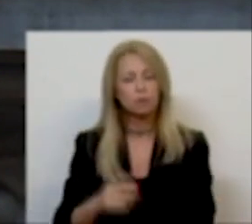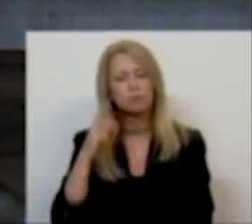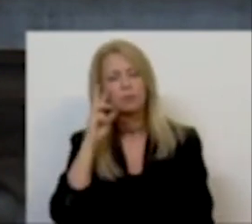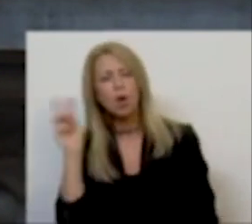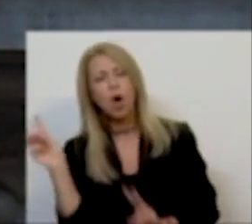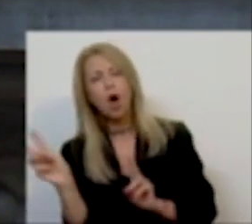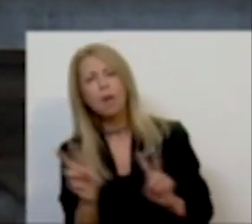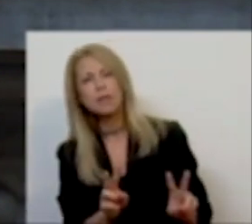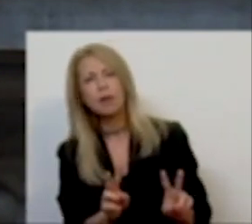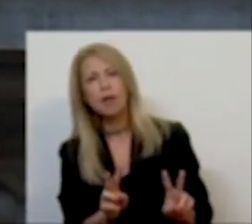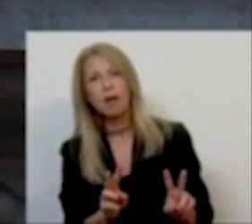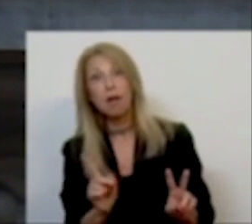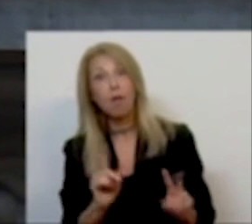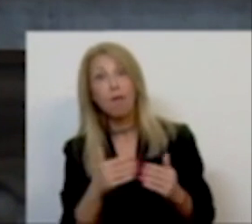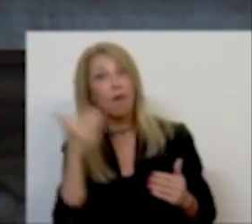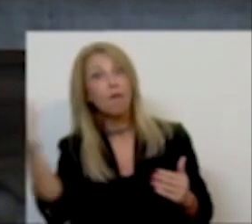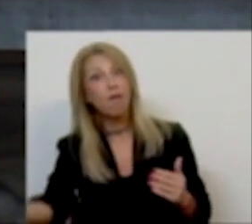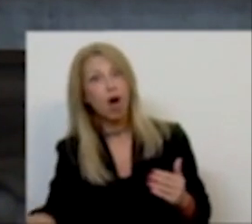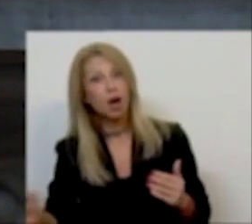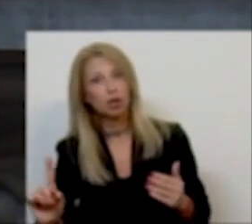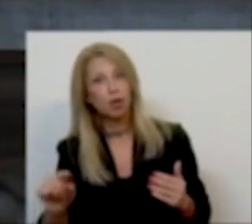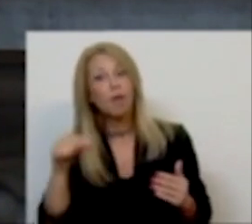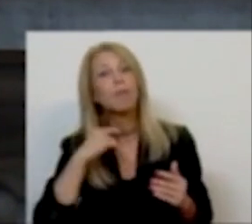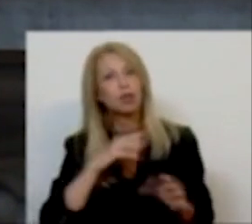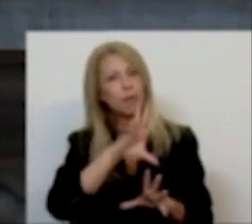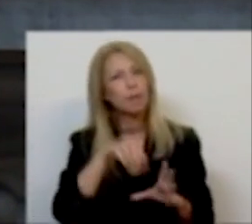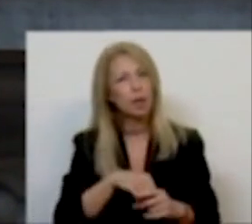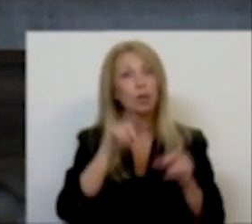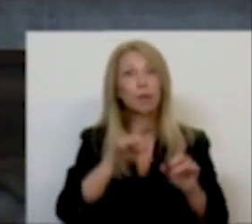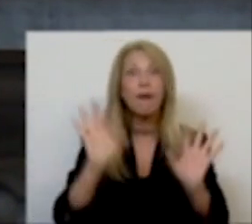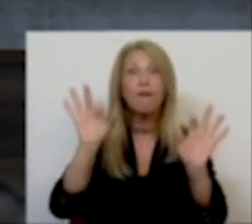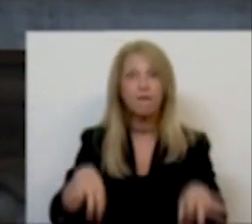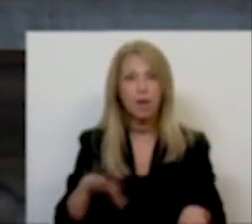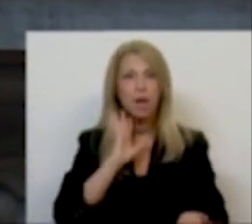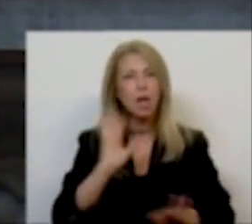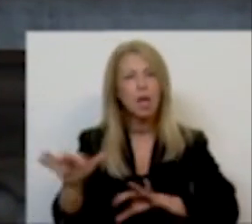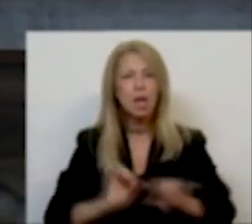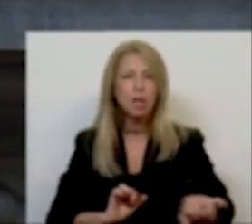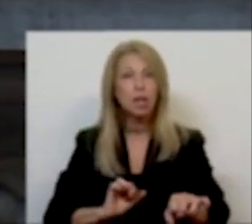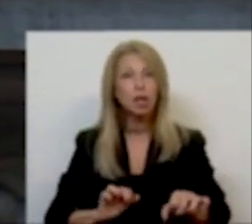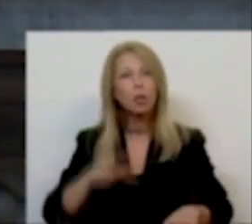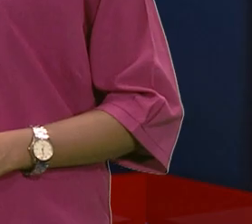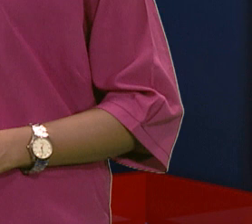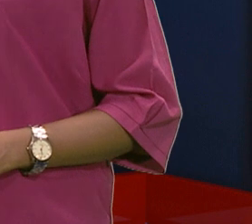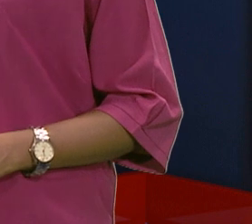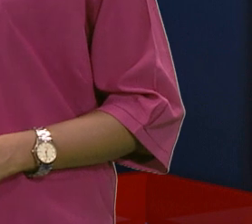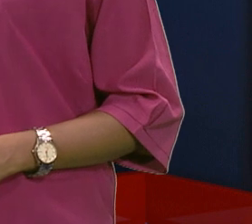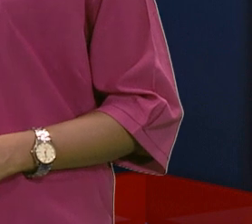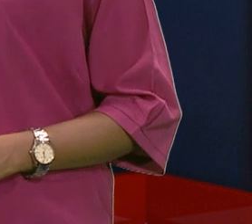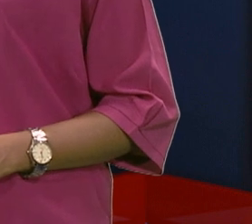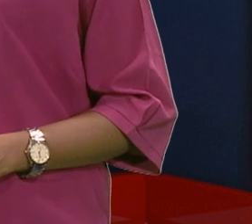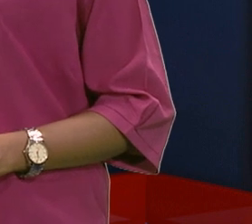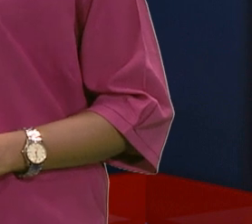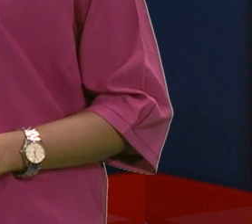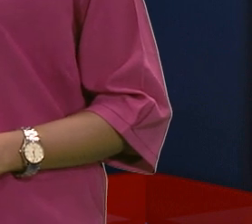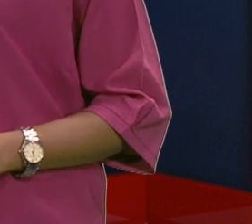só de fora, mas por dentro, o fim da ditadura, sabe que a realidade era outra. O presidente da